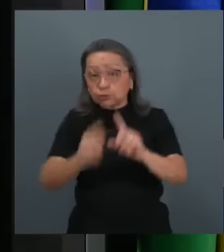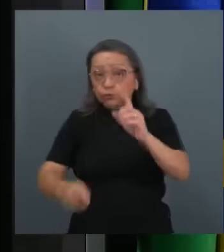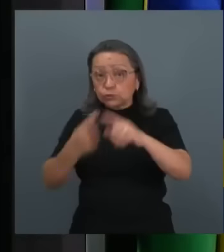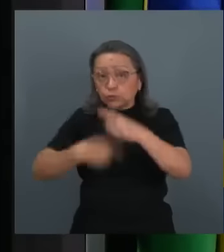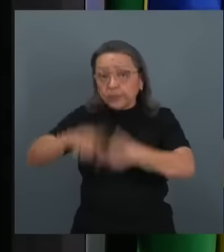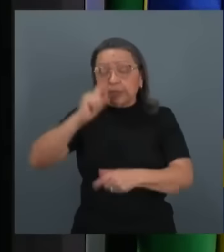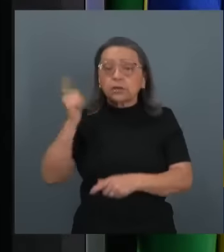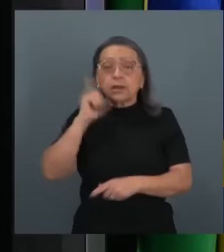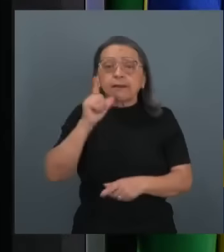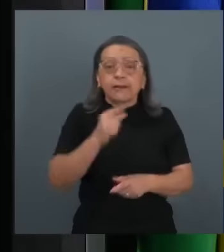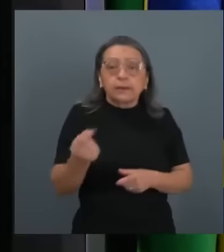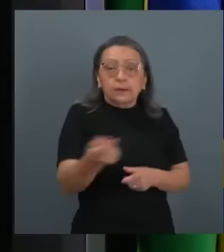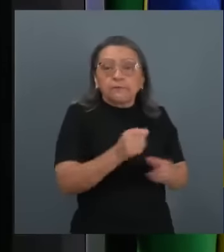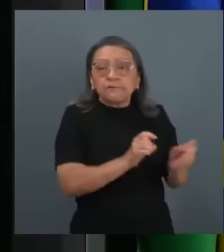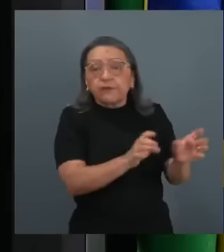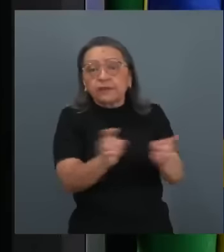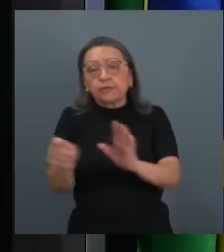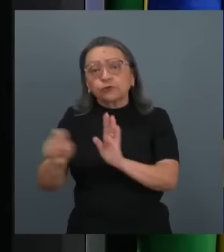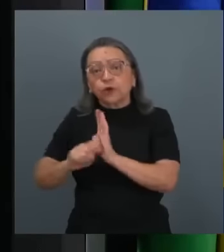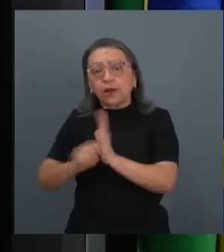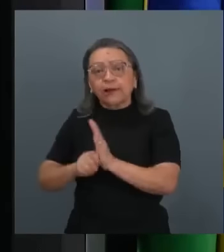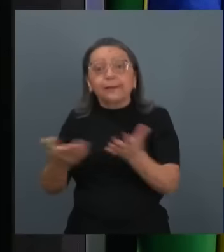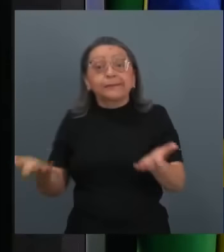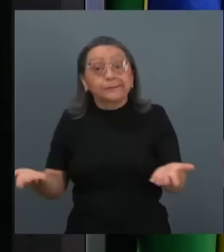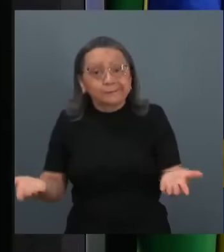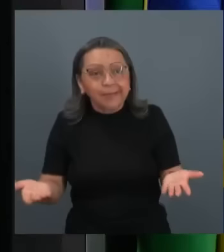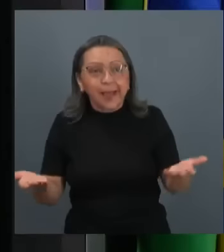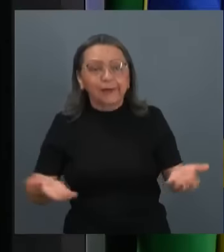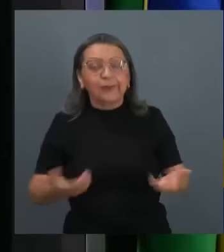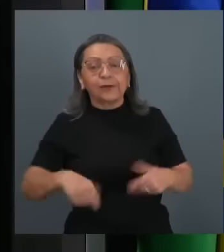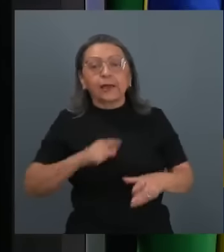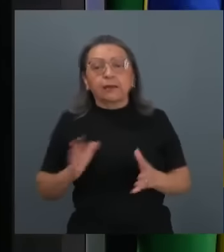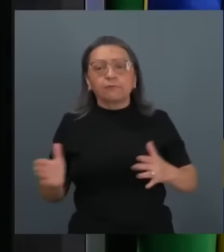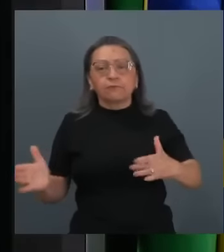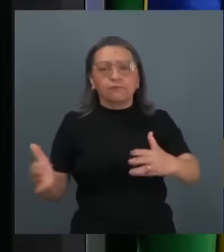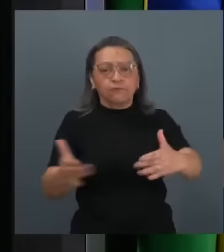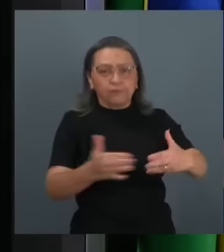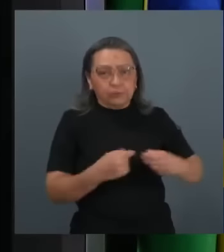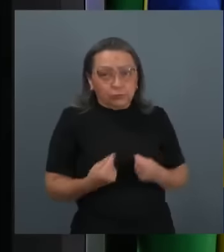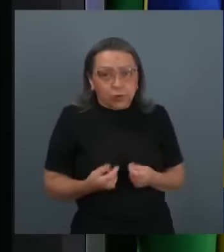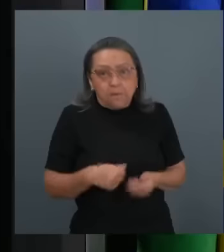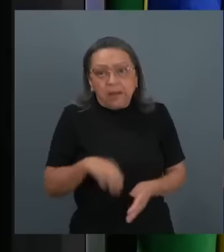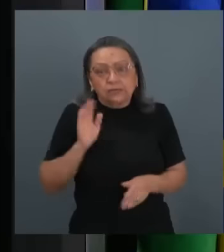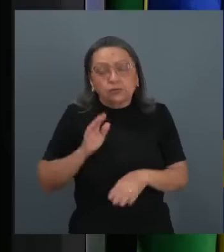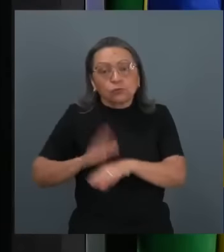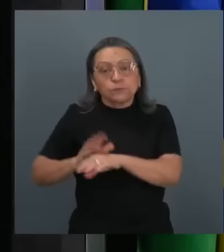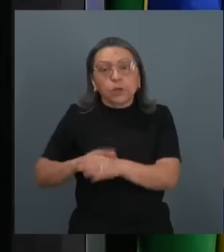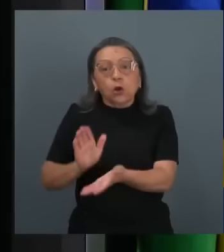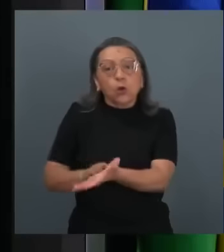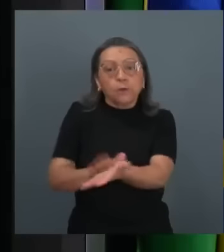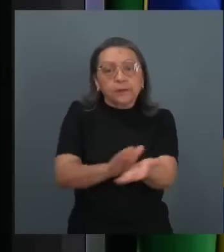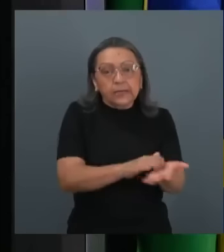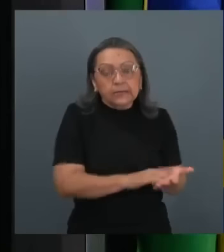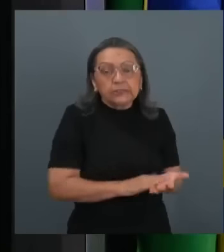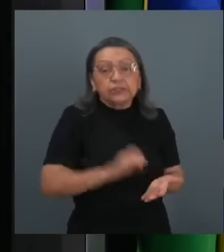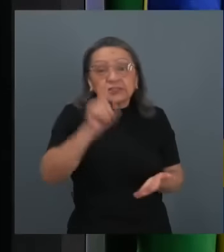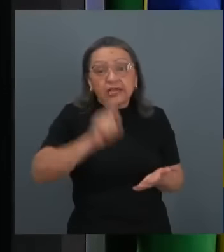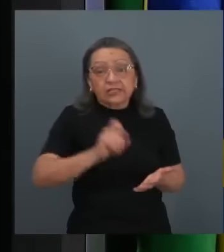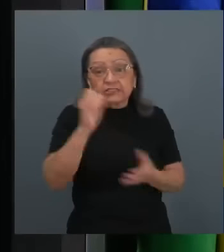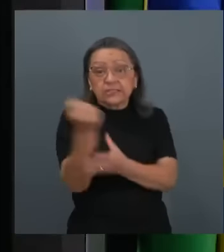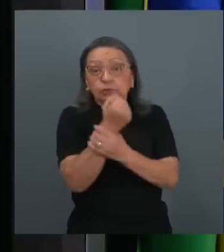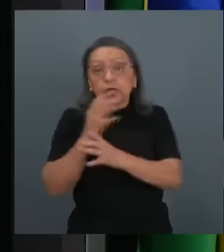vendas das drogas, pois agora faturam mais com cobrança de taxa de segurança a todos